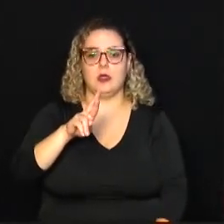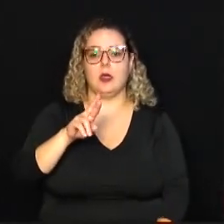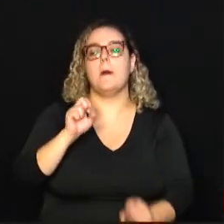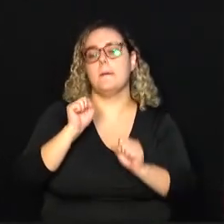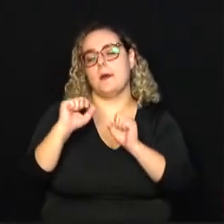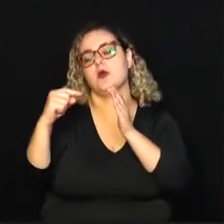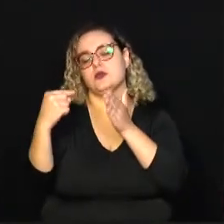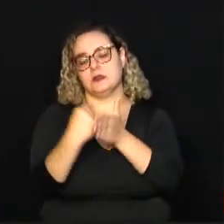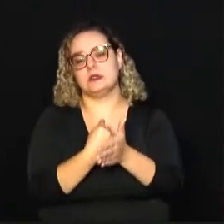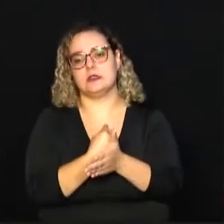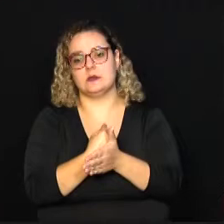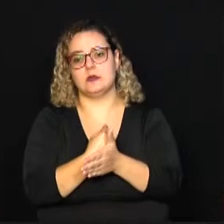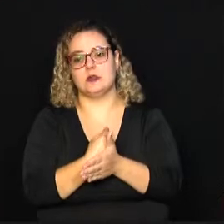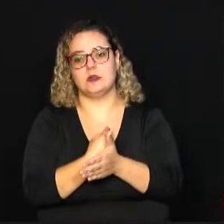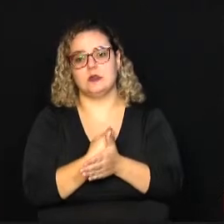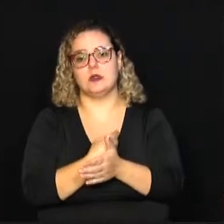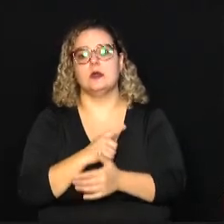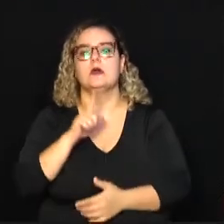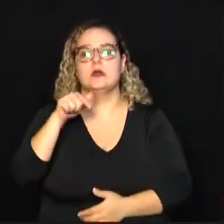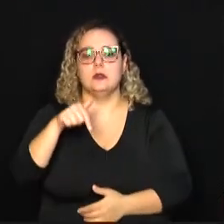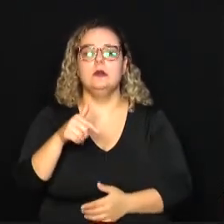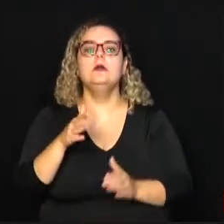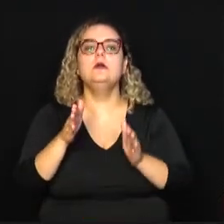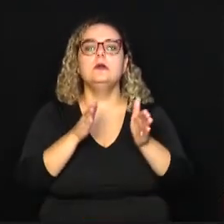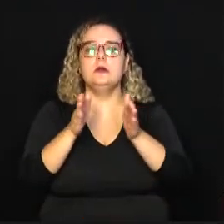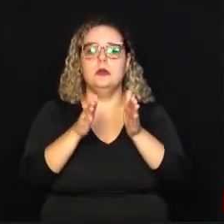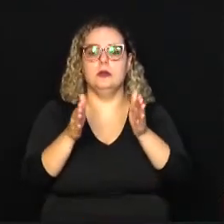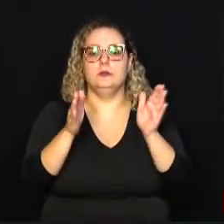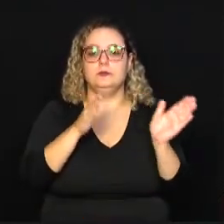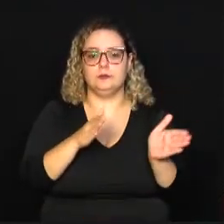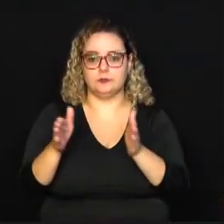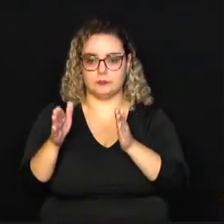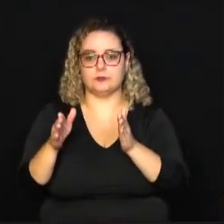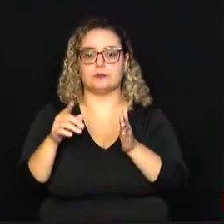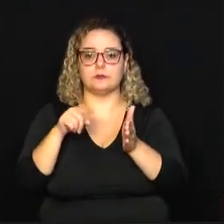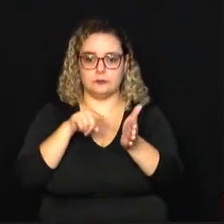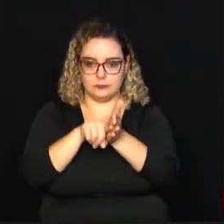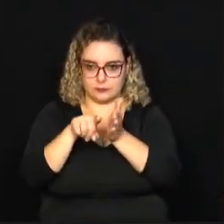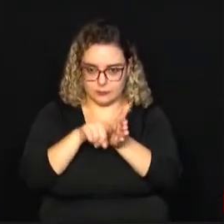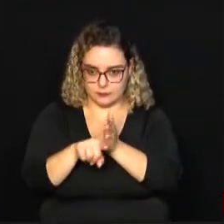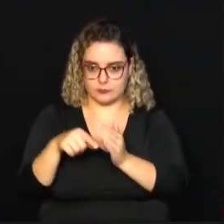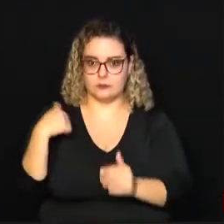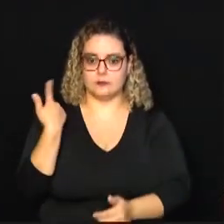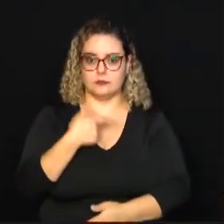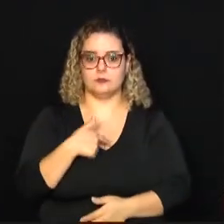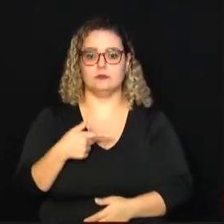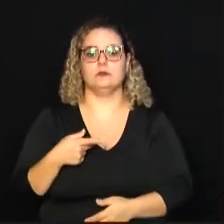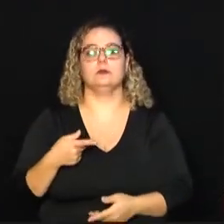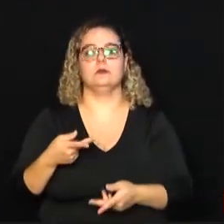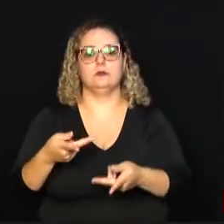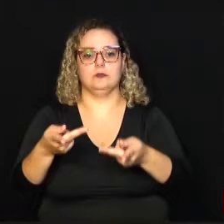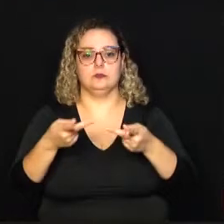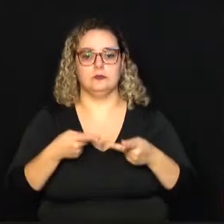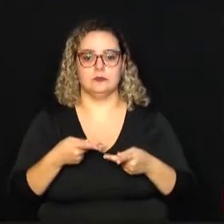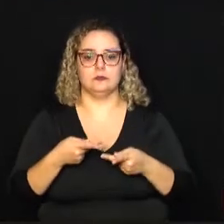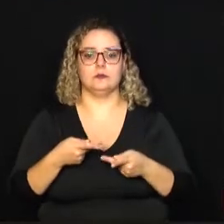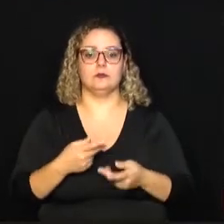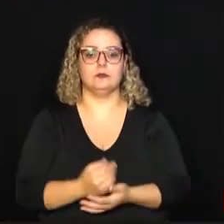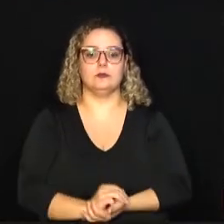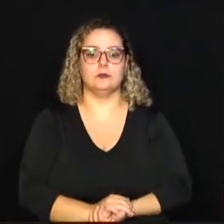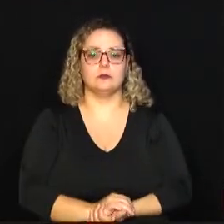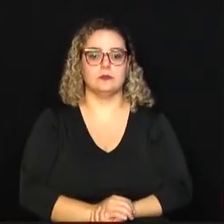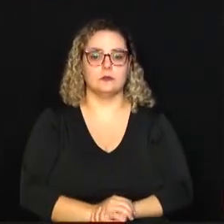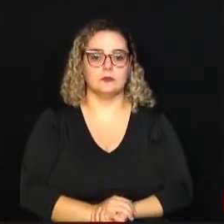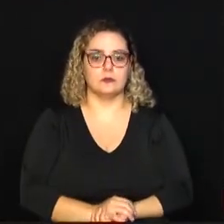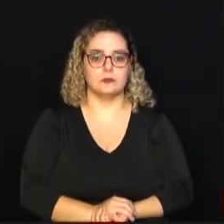que logo após essa primeira parte a gente vai estar fazendo as questões para os nossos convidados, tá? Carminha, tudo